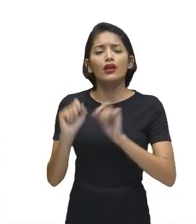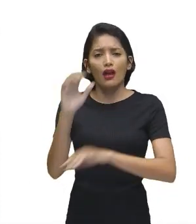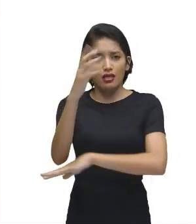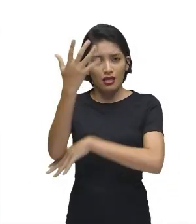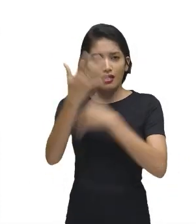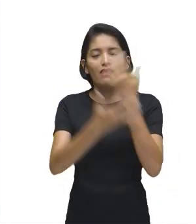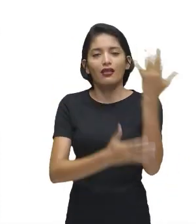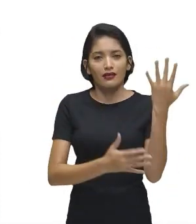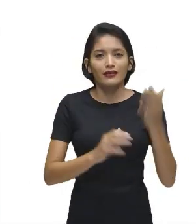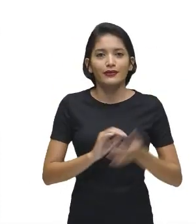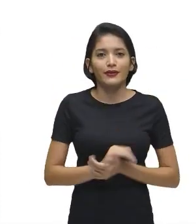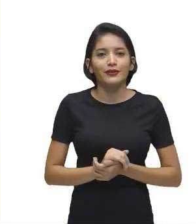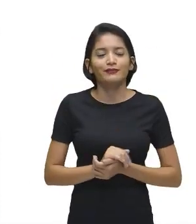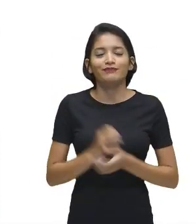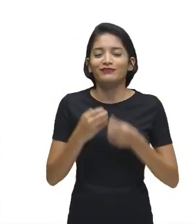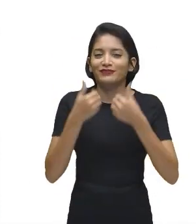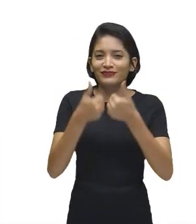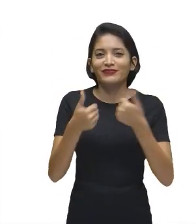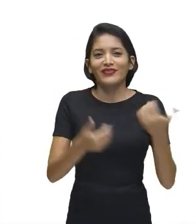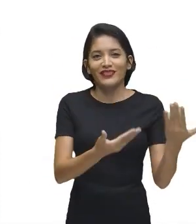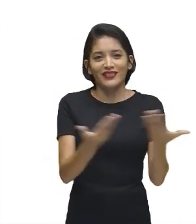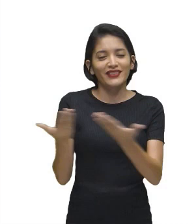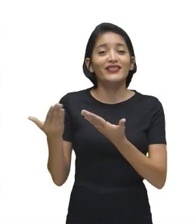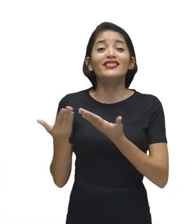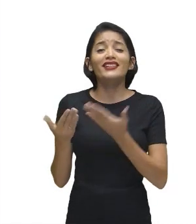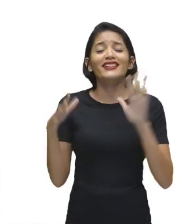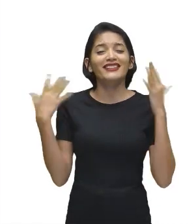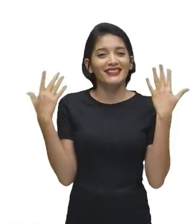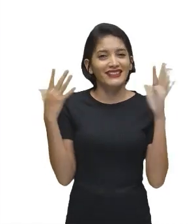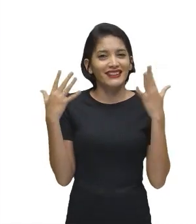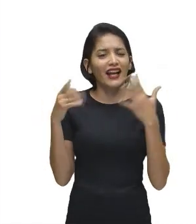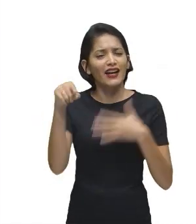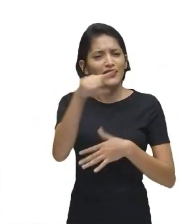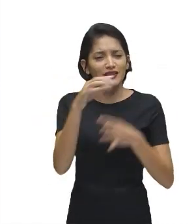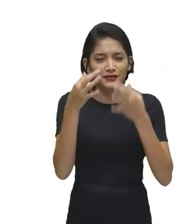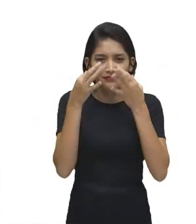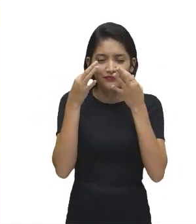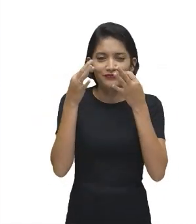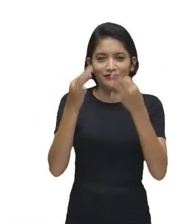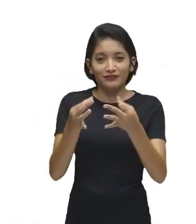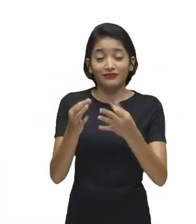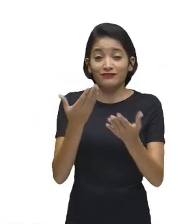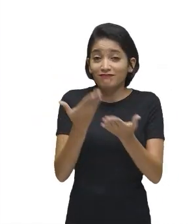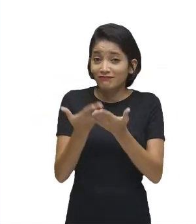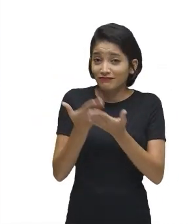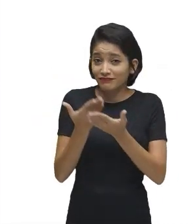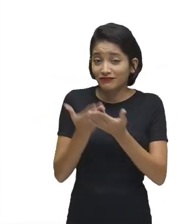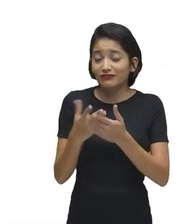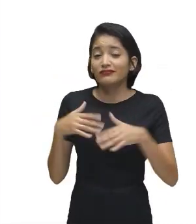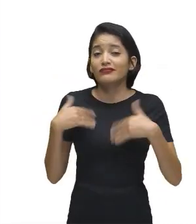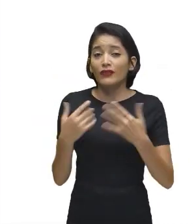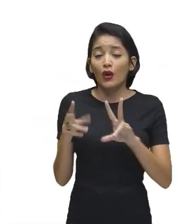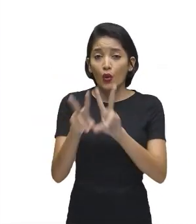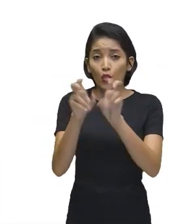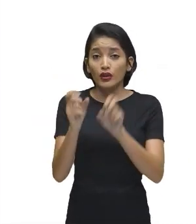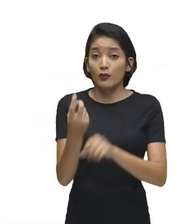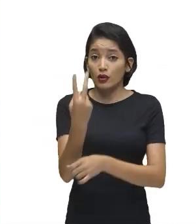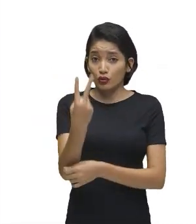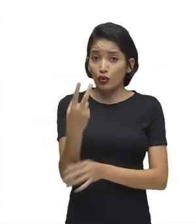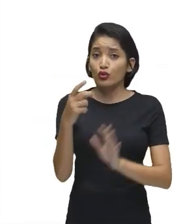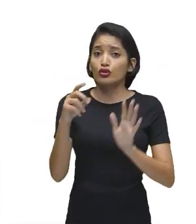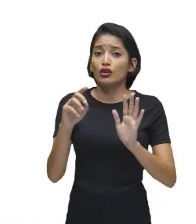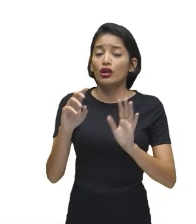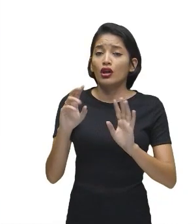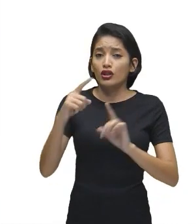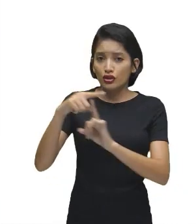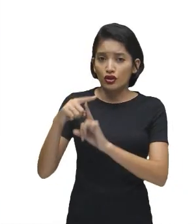Muito bem, vocês estão de parabéns, eu vi que vocês prestaram atenção na aula. Então, nós falamos sobre 2 movimentos,